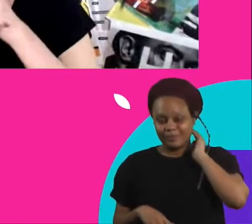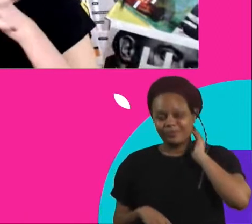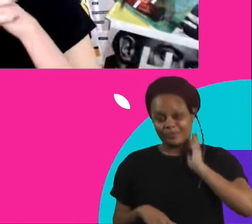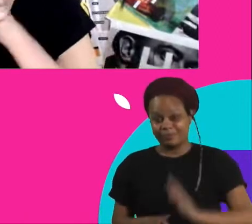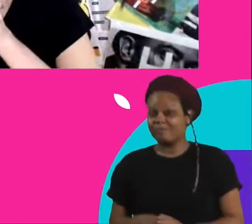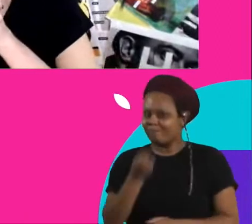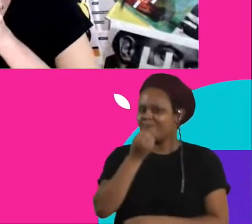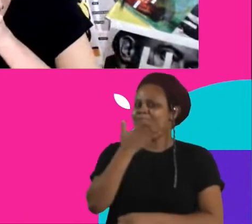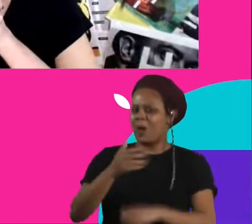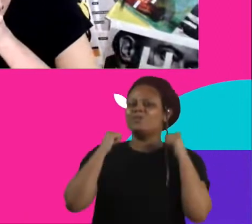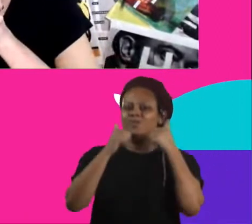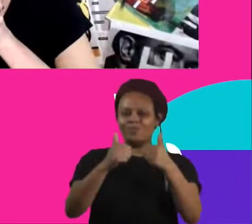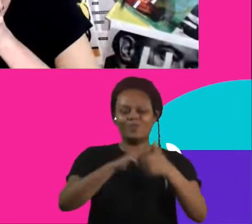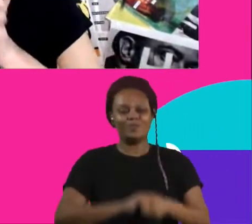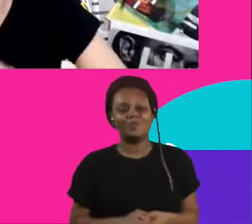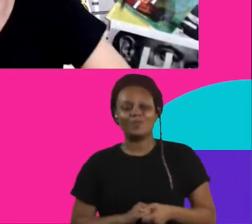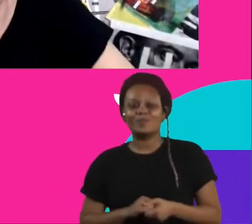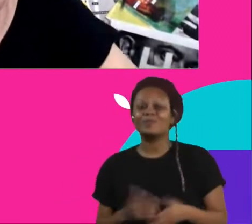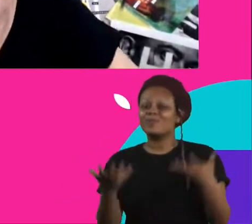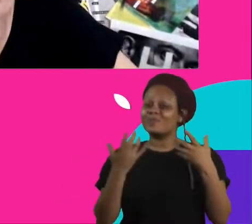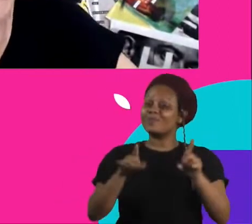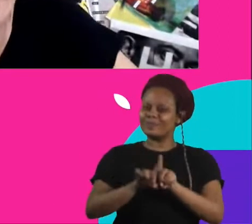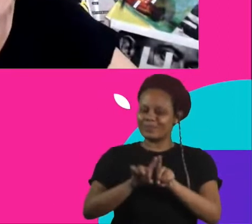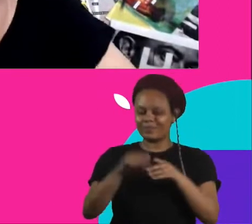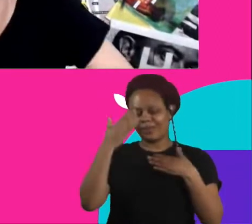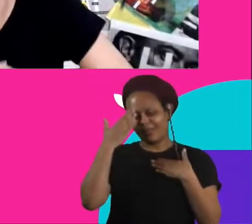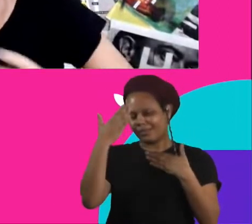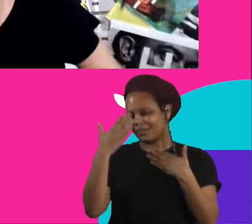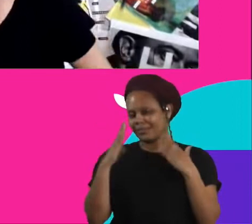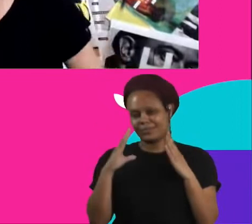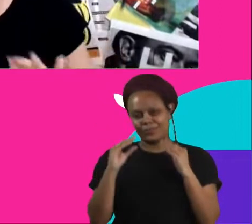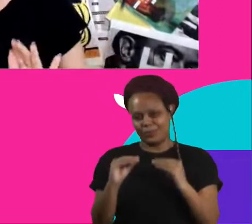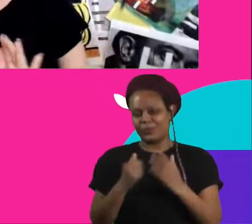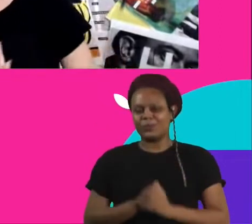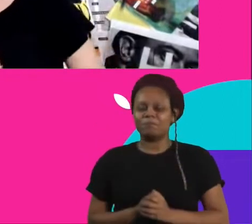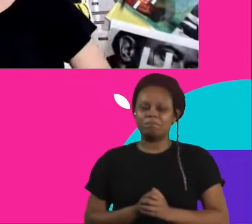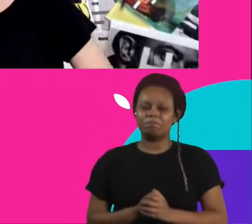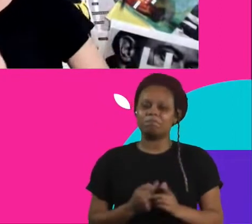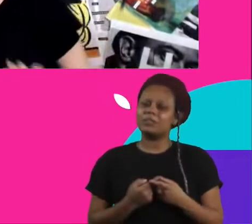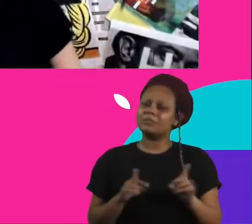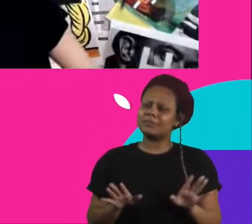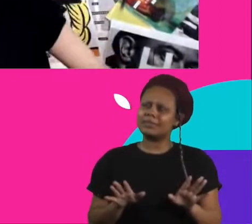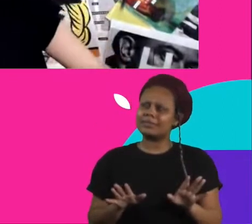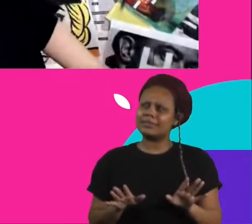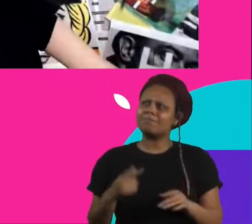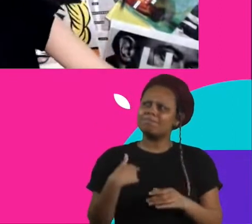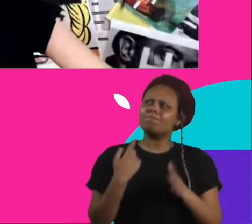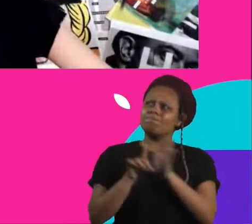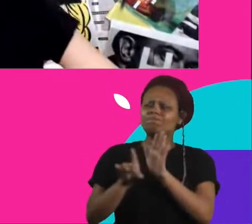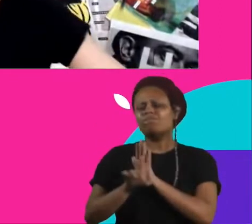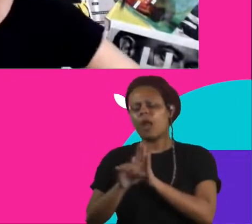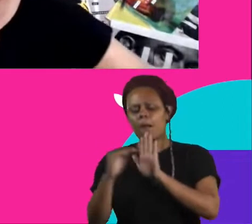boa. Bom, também queria agradecer todo mundo, mas tem uma pergunta, porque a gente ficou nessa de montar pergunta um para o